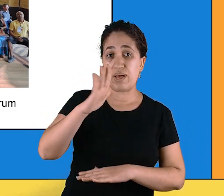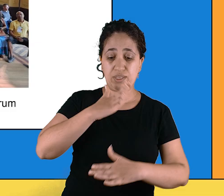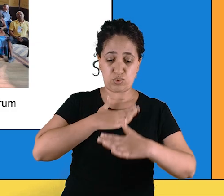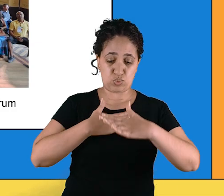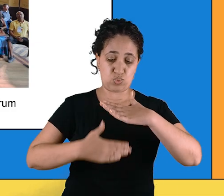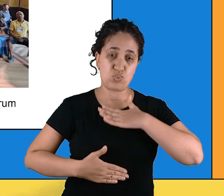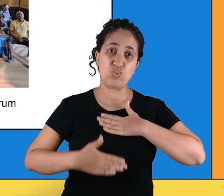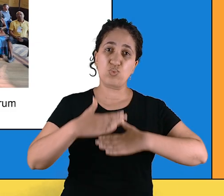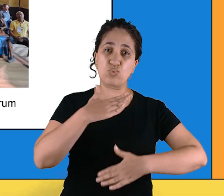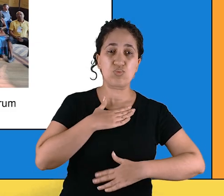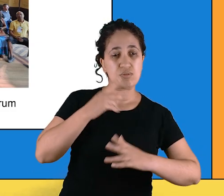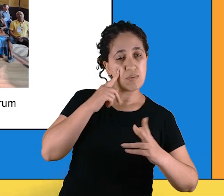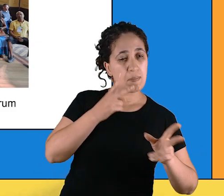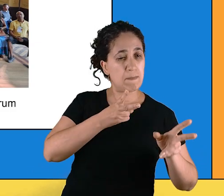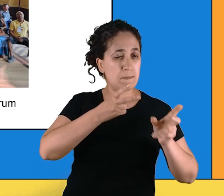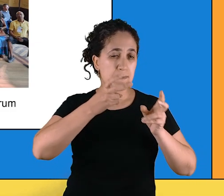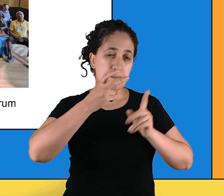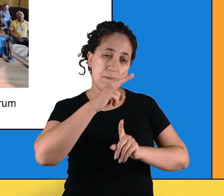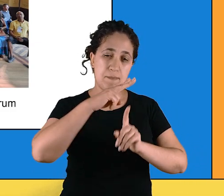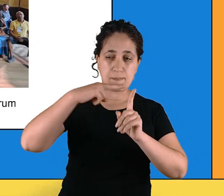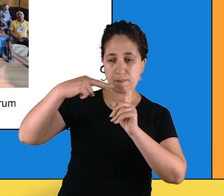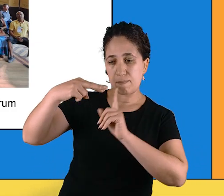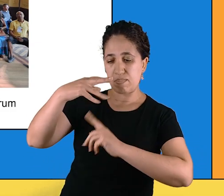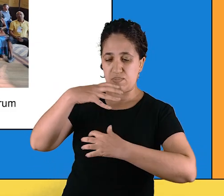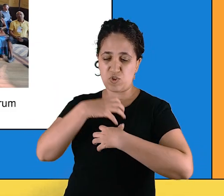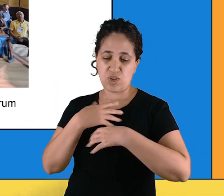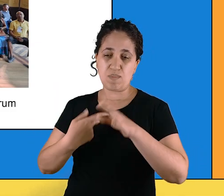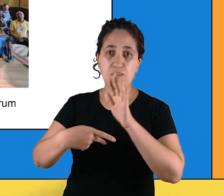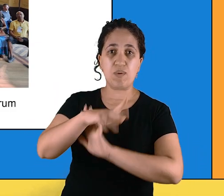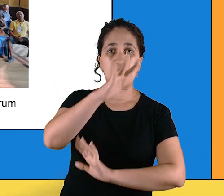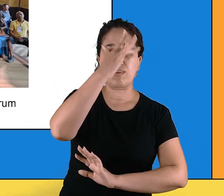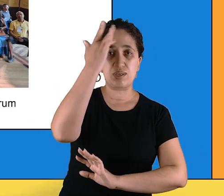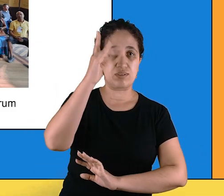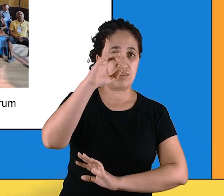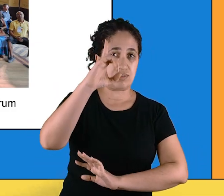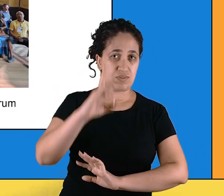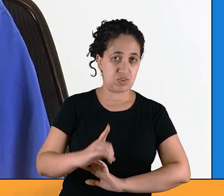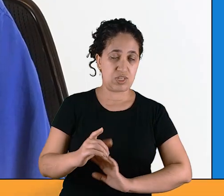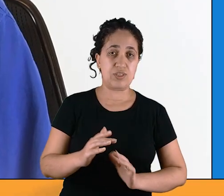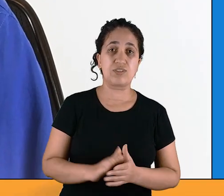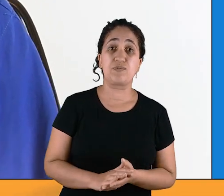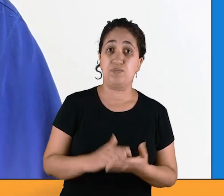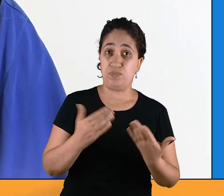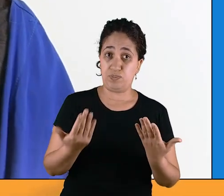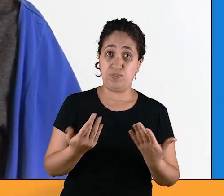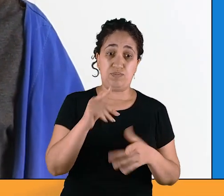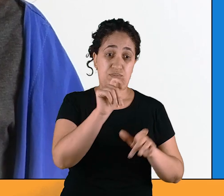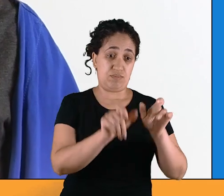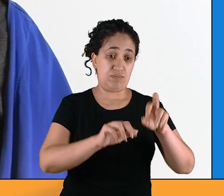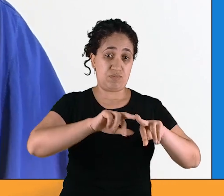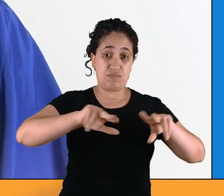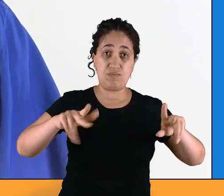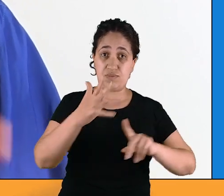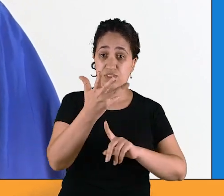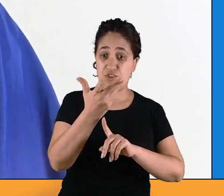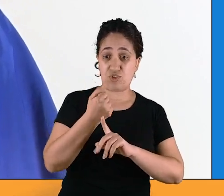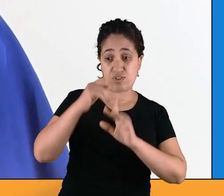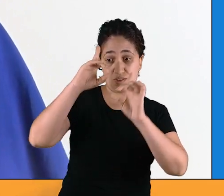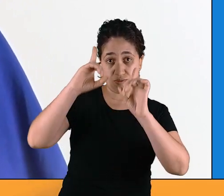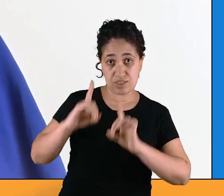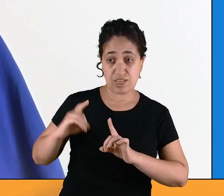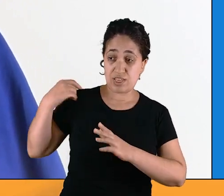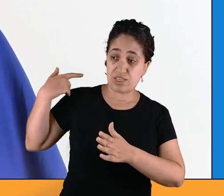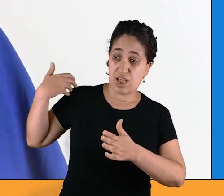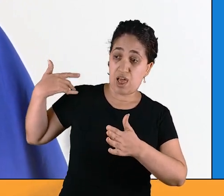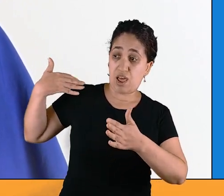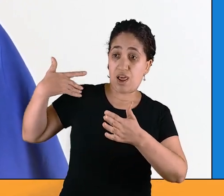dos corpos, das percepções, né, dos modos de ser da pessoa com deficiência. Bom, entre os artistas com deficiência, ao longo da